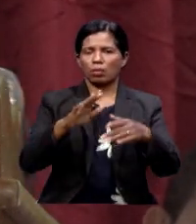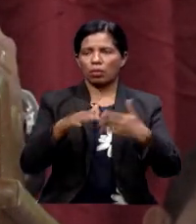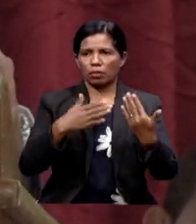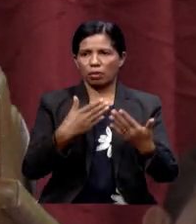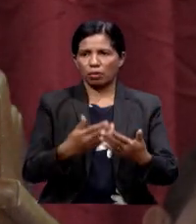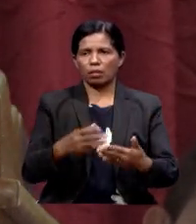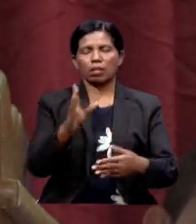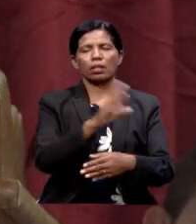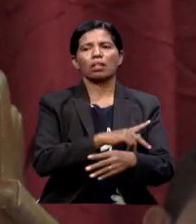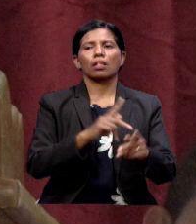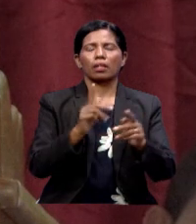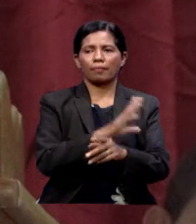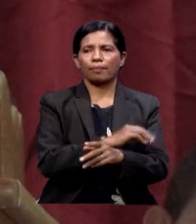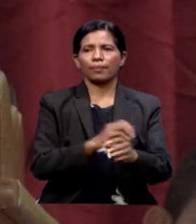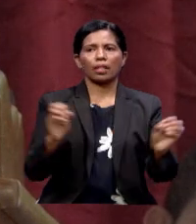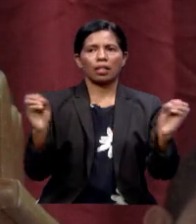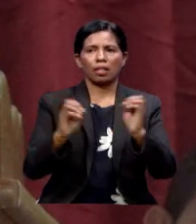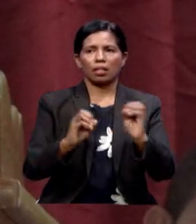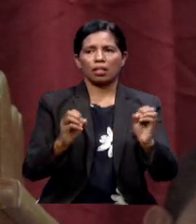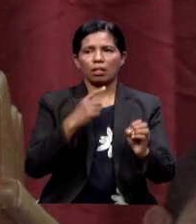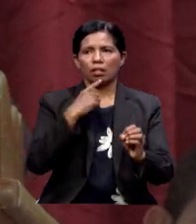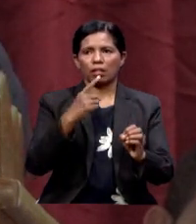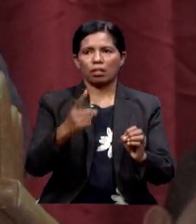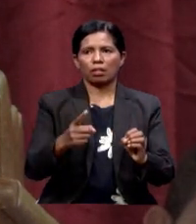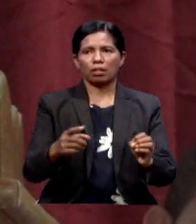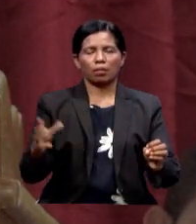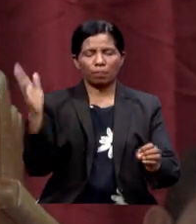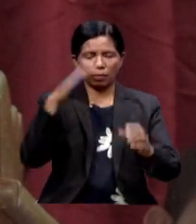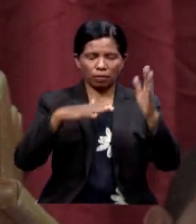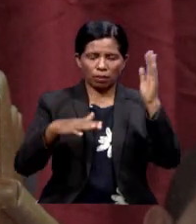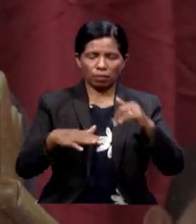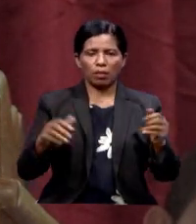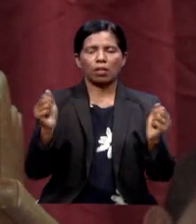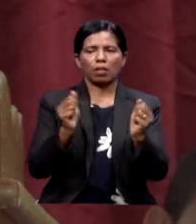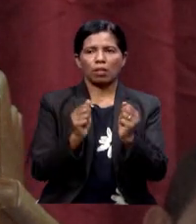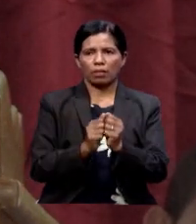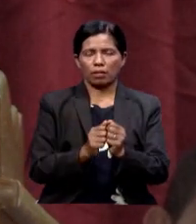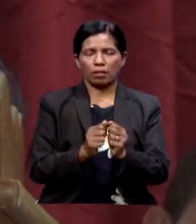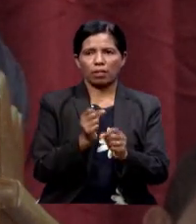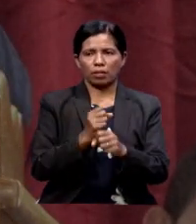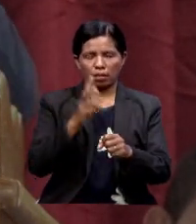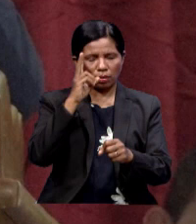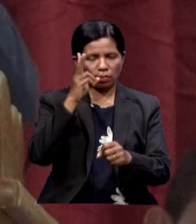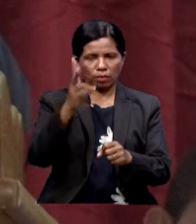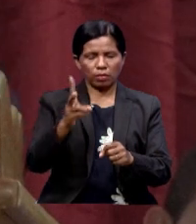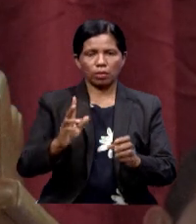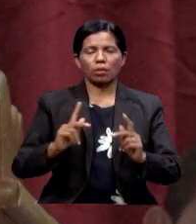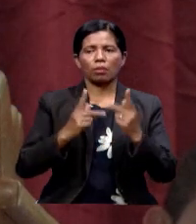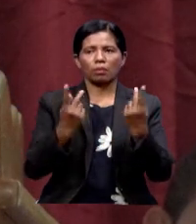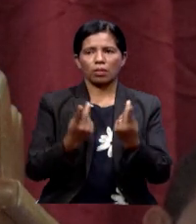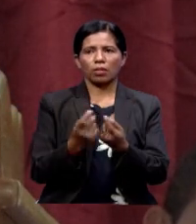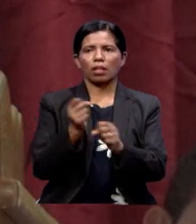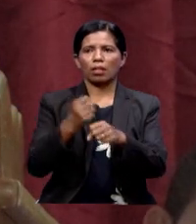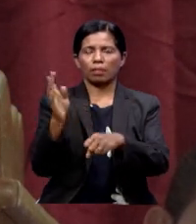I empresario ne la iha botida naran konflitu o konfrontu. Filosofia empresario dia ne makne